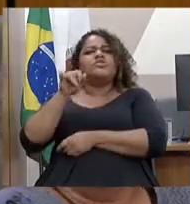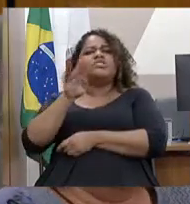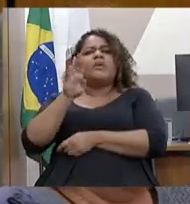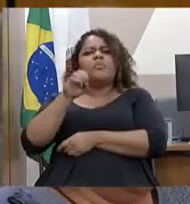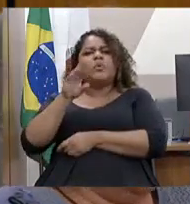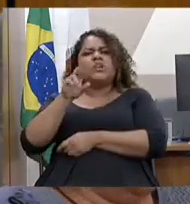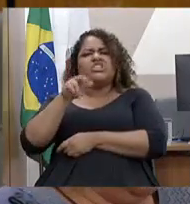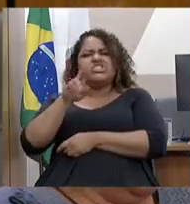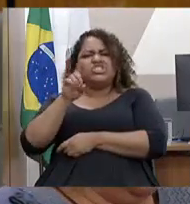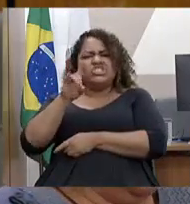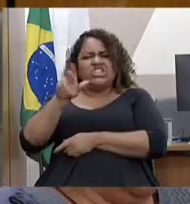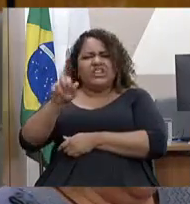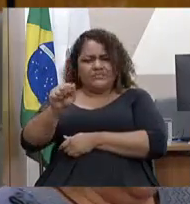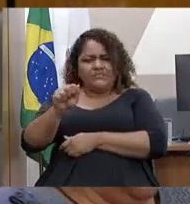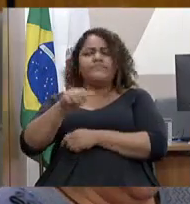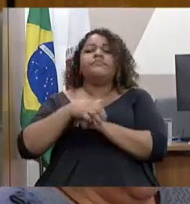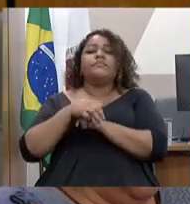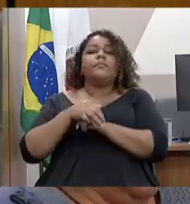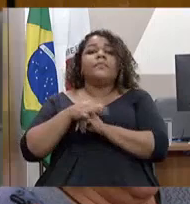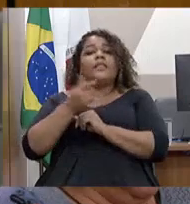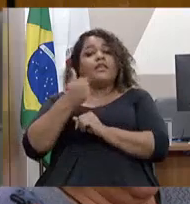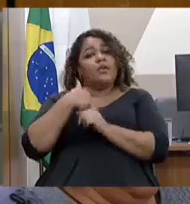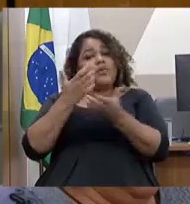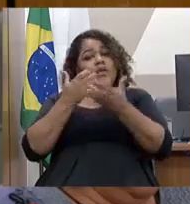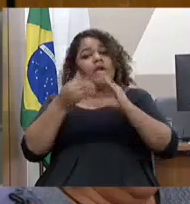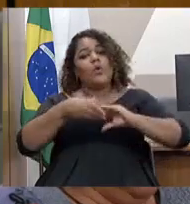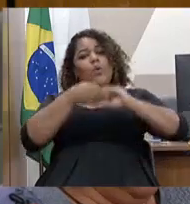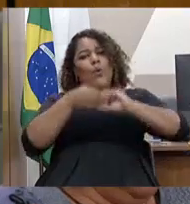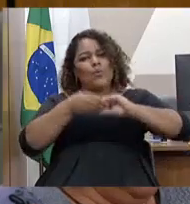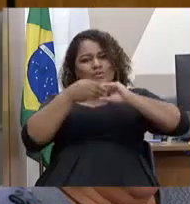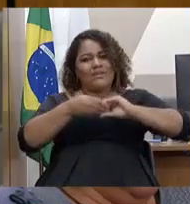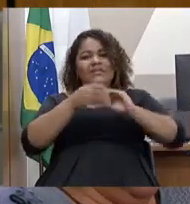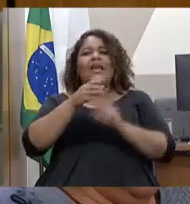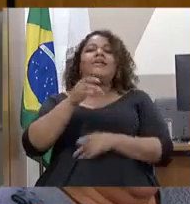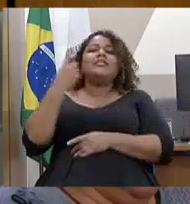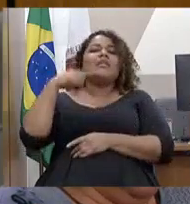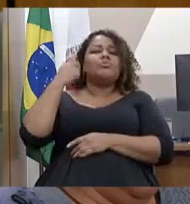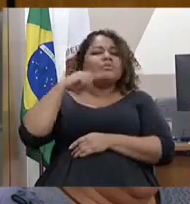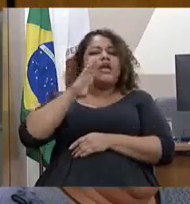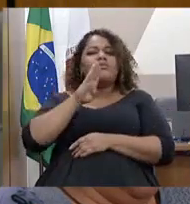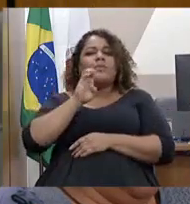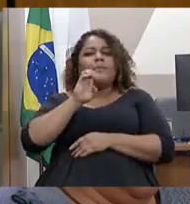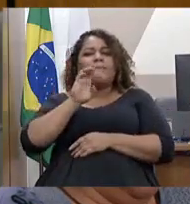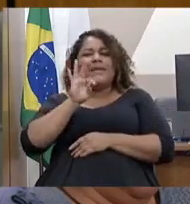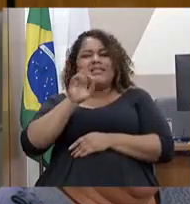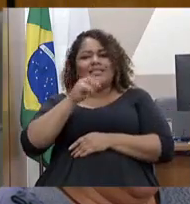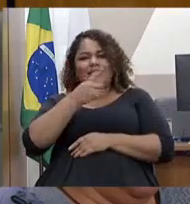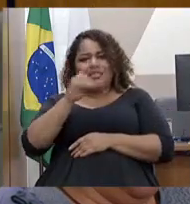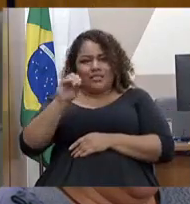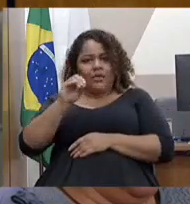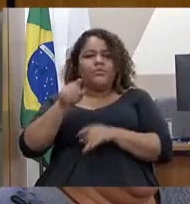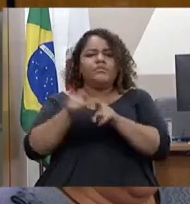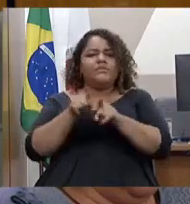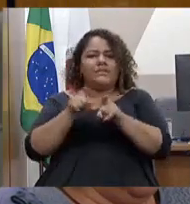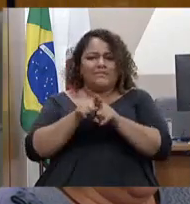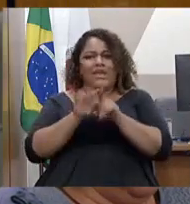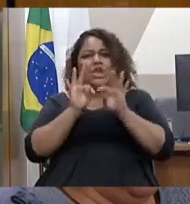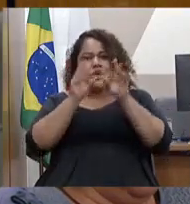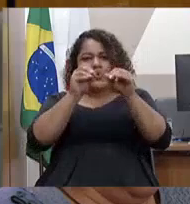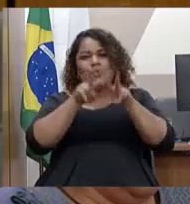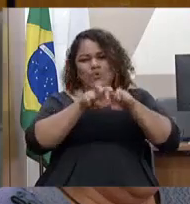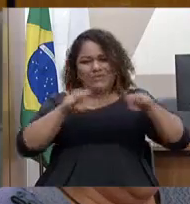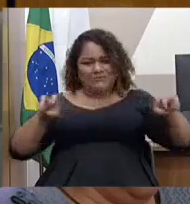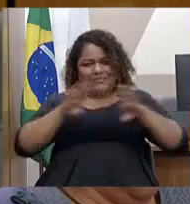primeiramente quero cumprimentar o Betão os demais acompanhantes da mesa todo o pessoal da auditório que tá participando